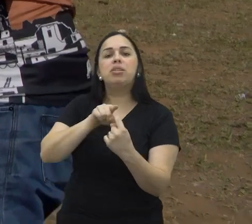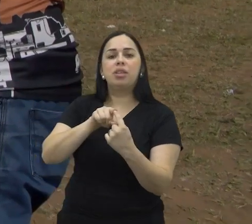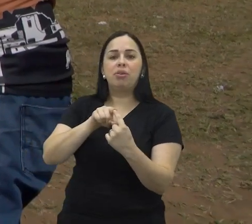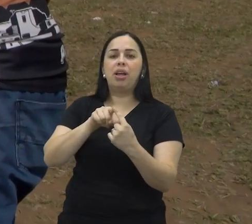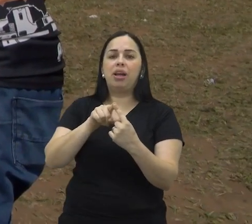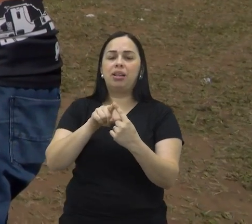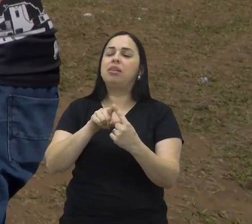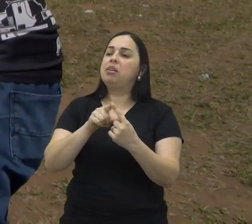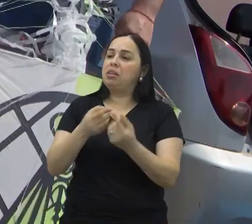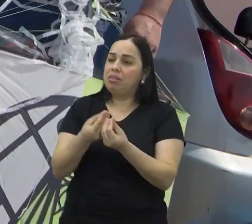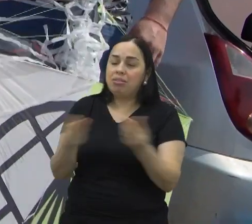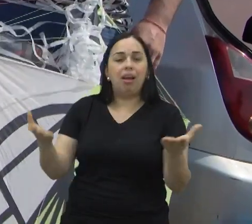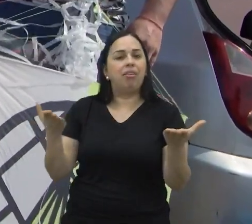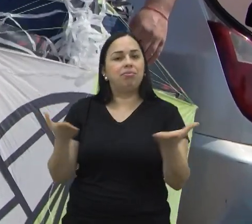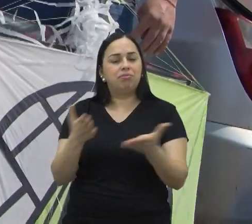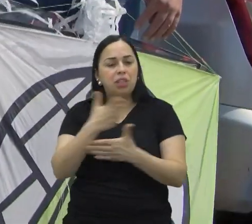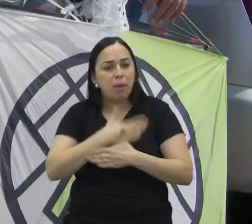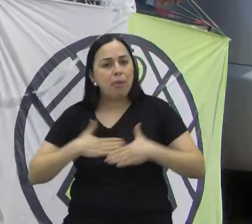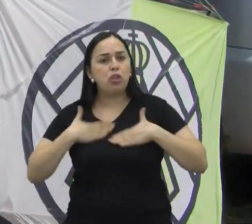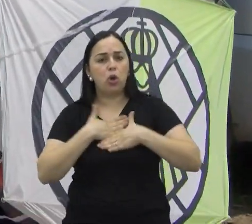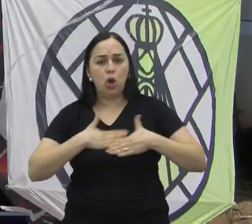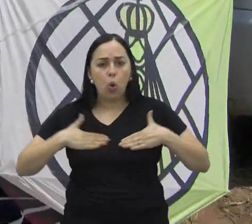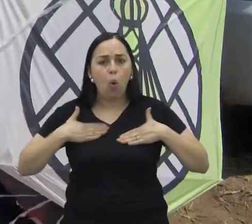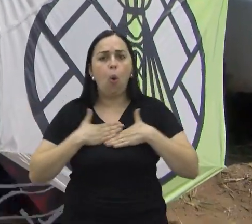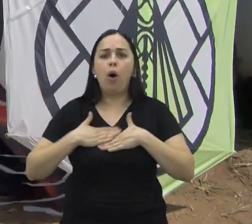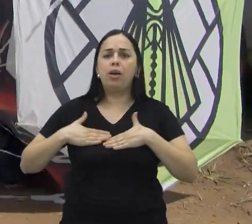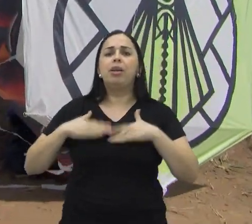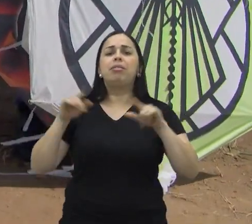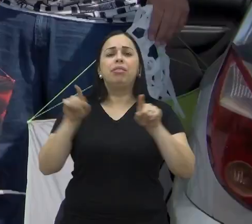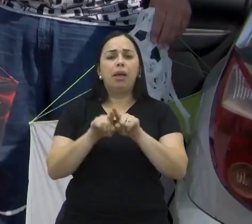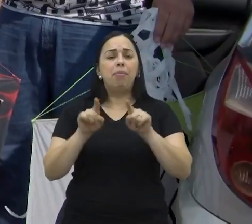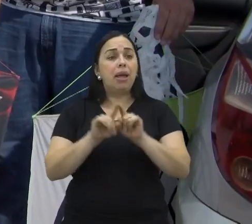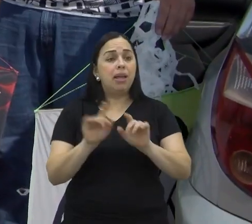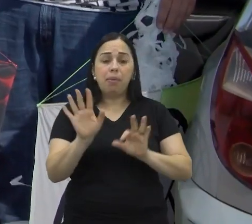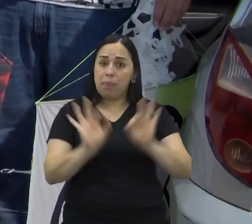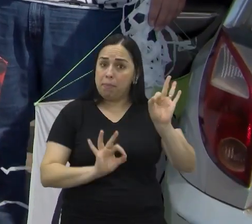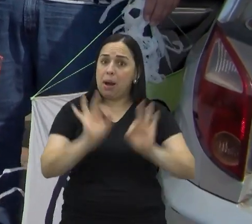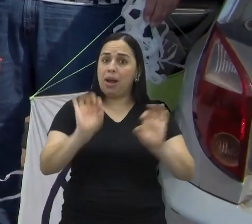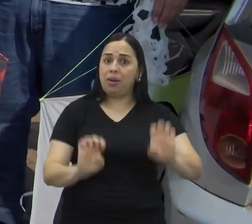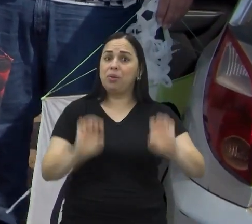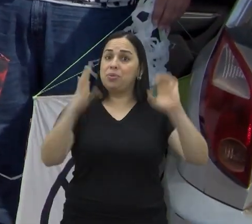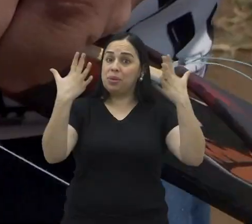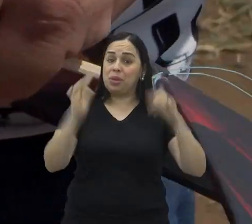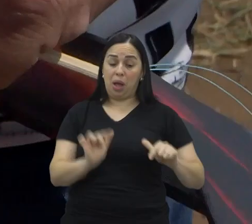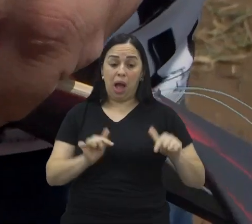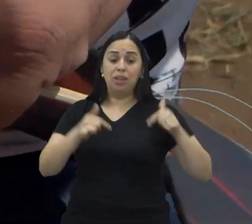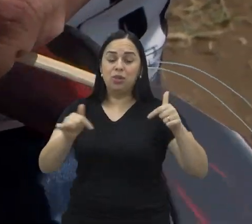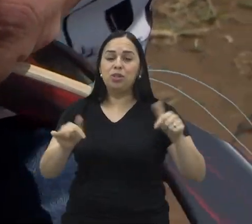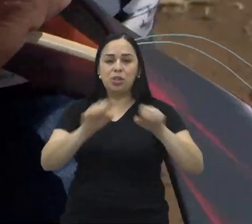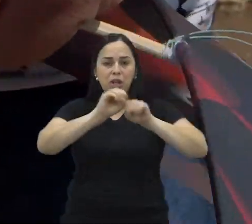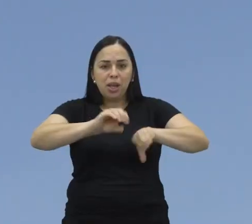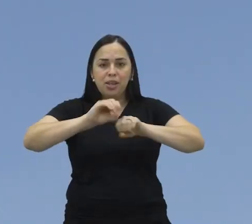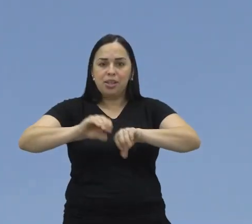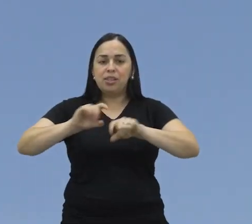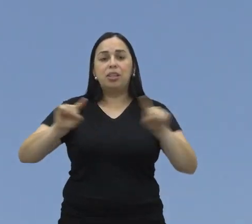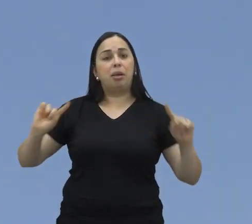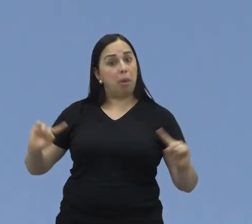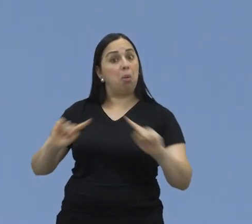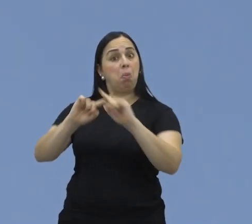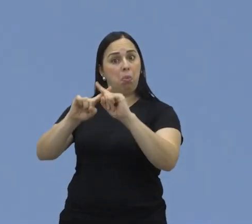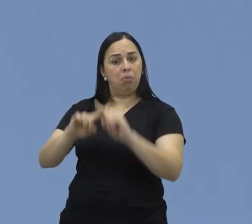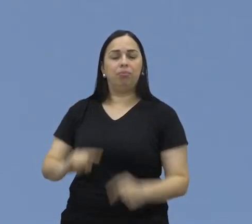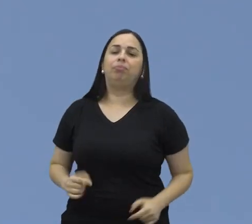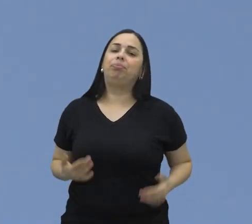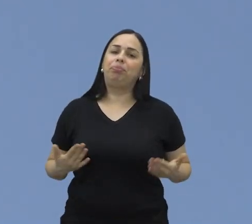O objetivo é promover lazer para os amantes da prática e também eventos anuais, como ações educativas